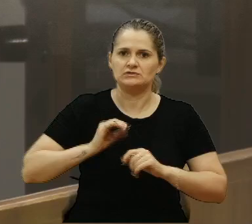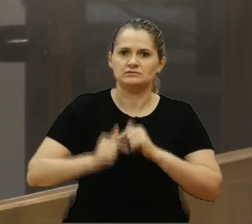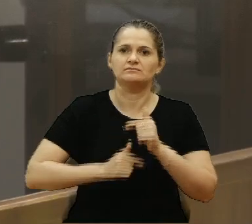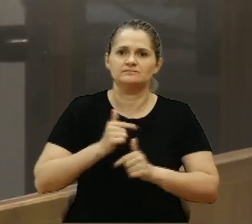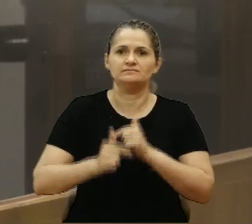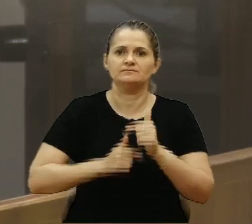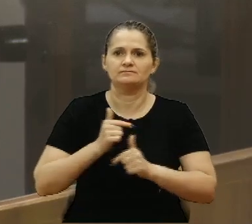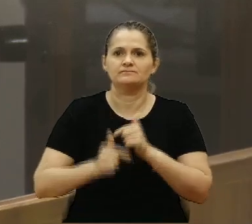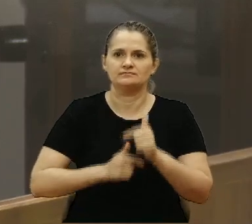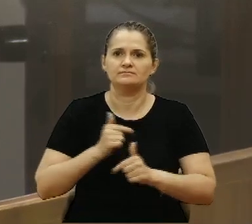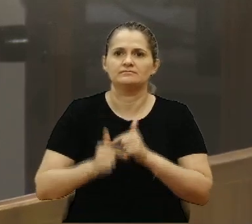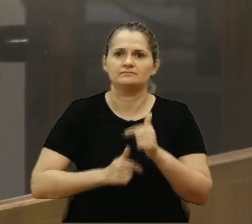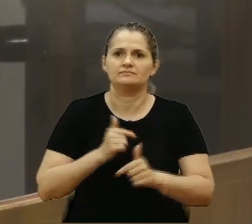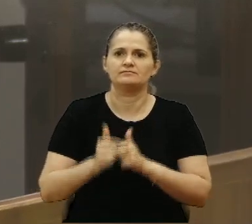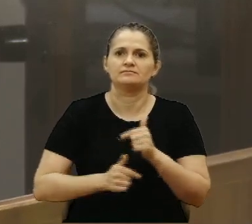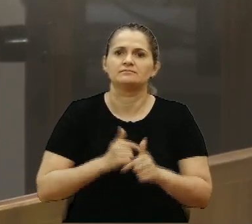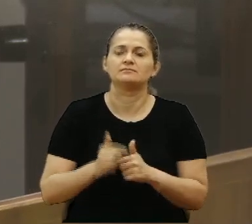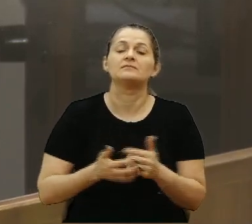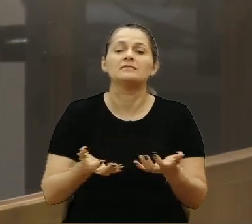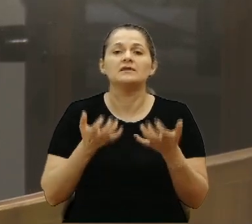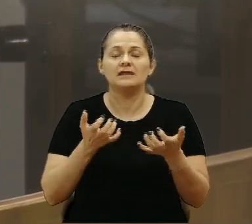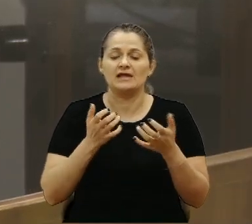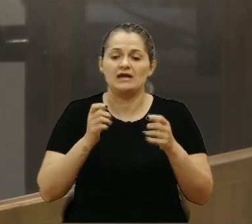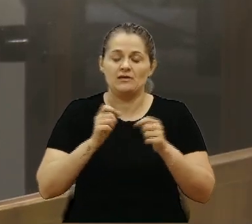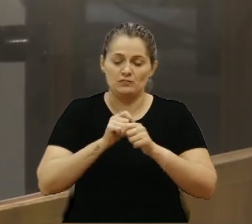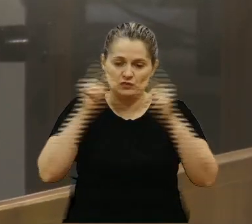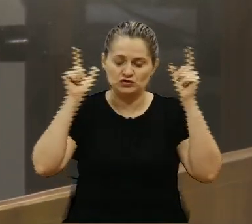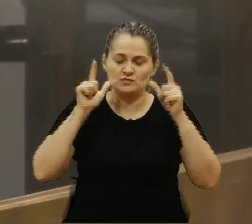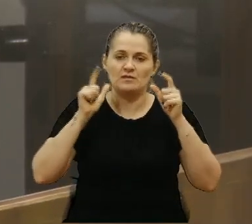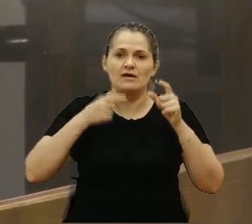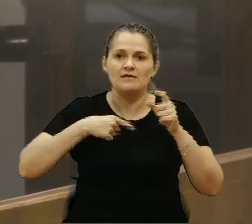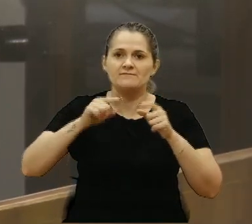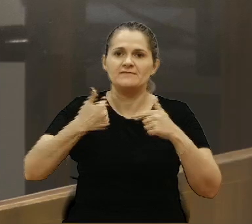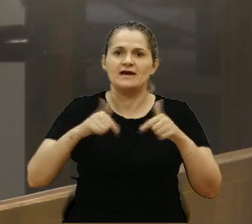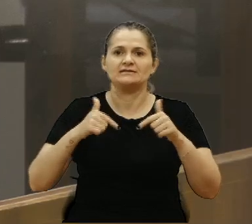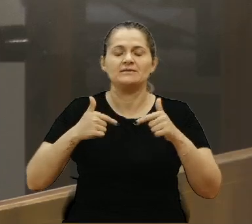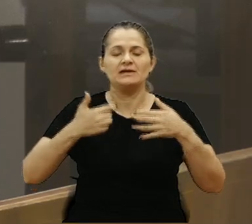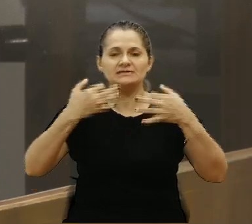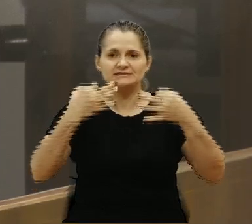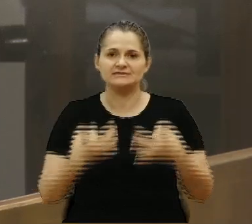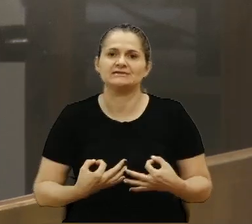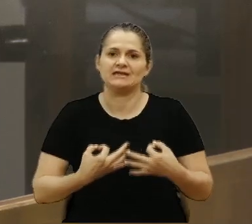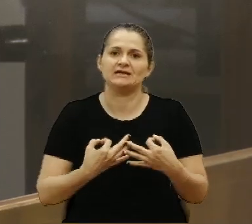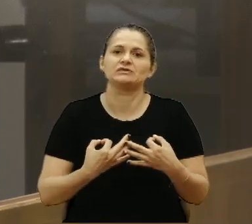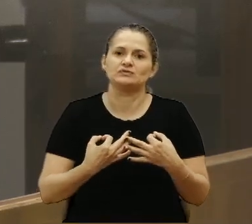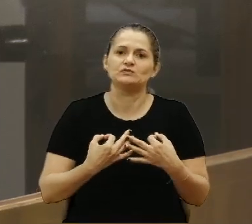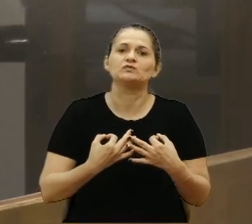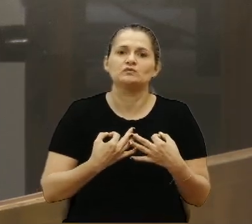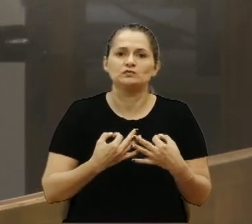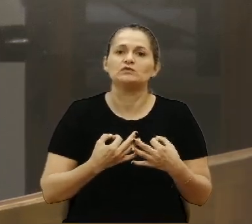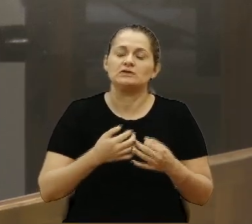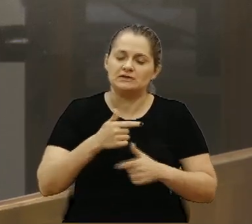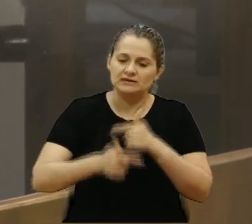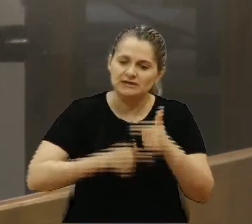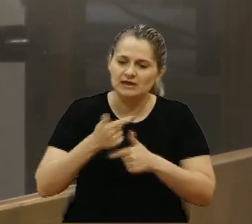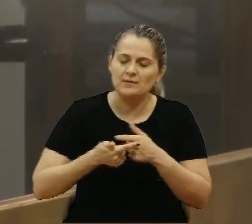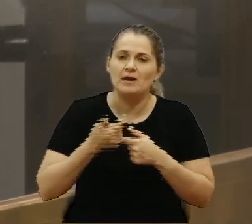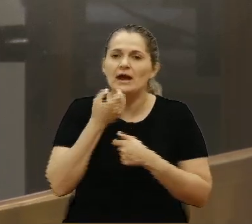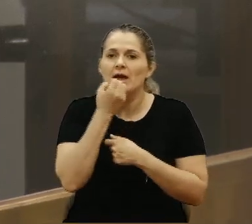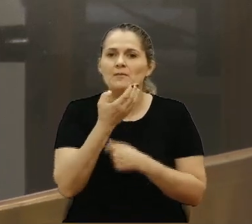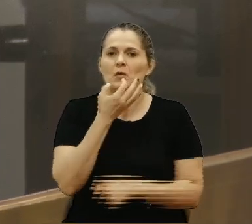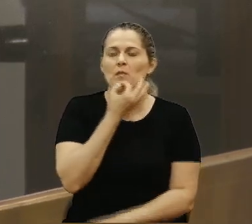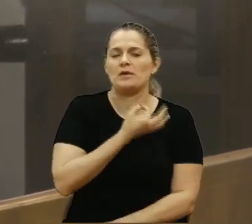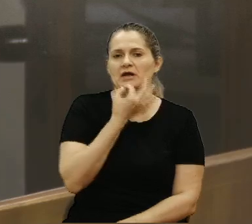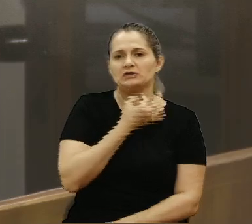mês. Nós queremos levantar de manhã e ir trabalhar com a certeza de que o que a gente faz é bom para Caxias, é bom